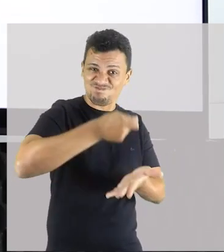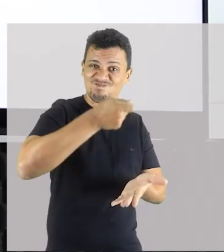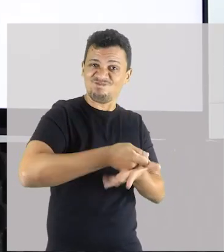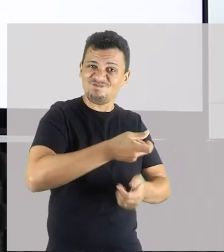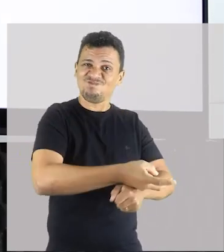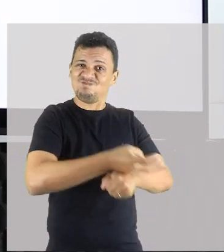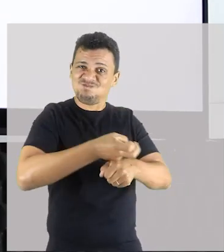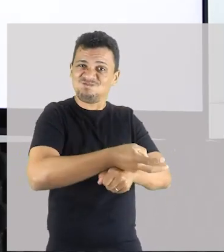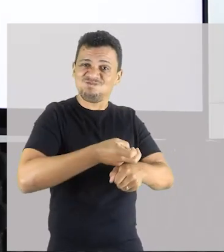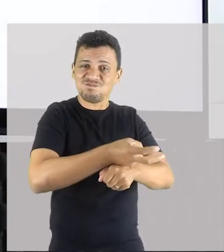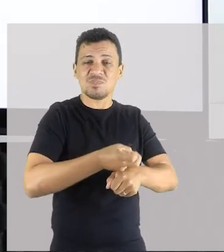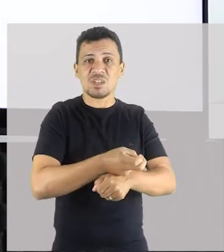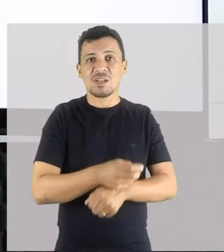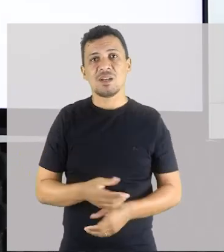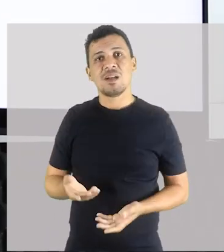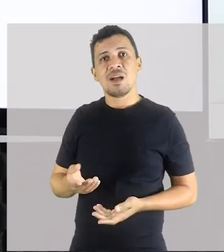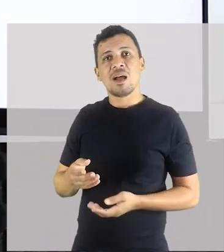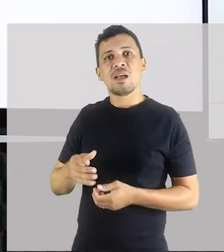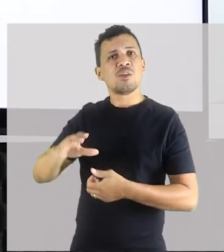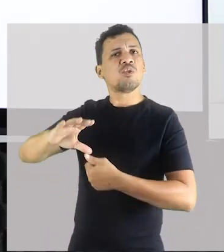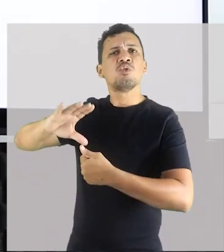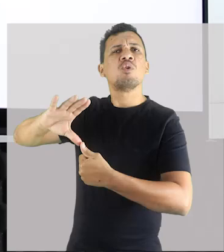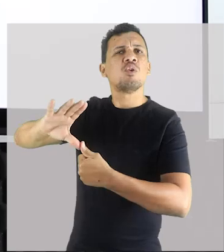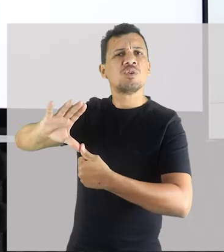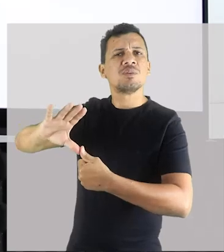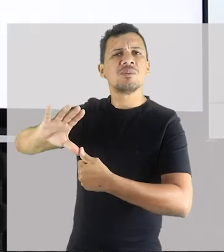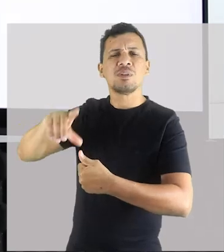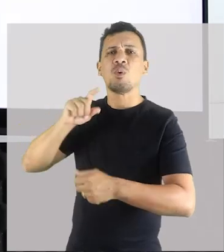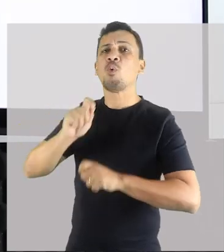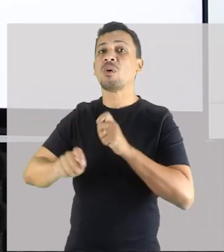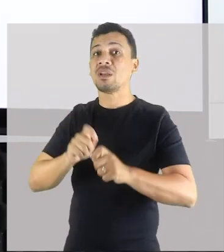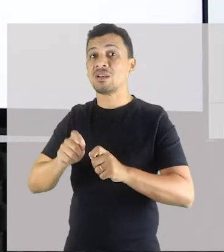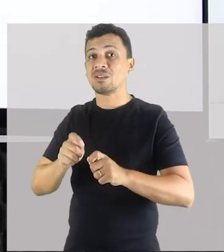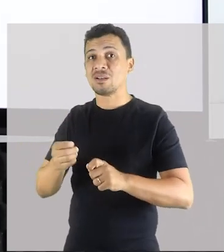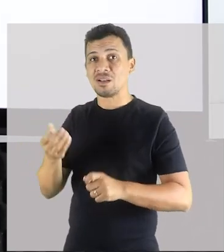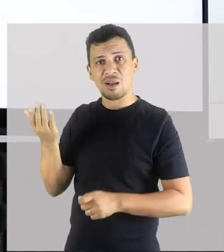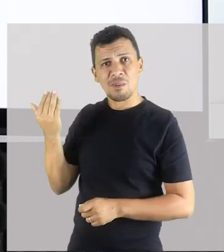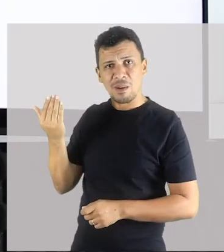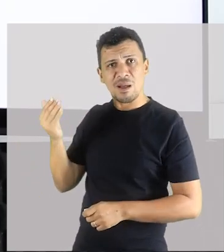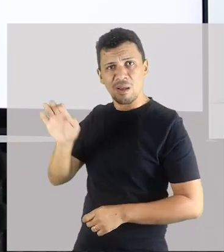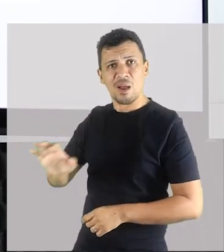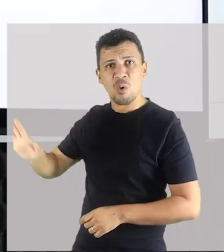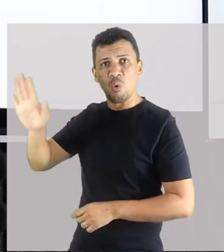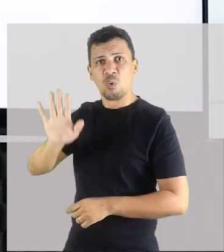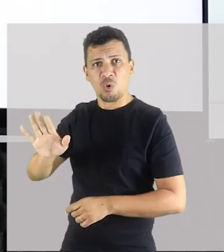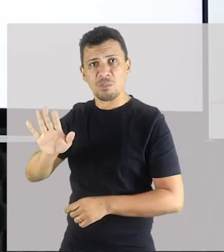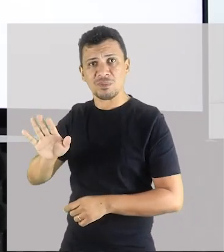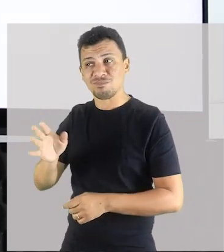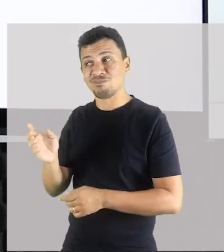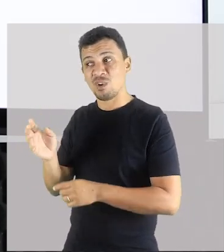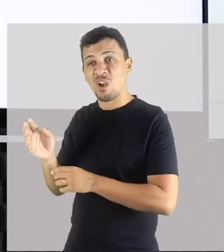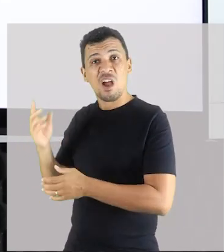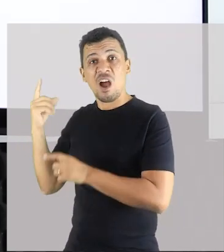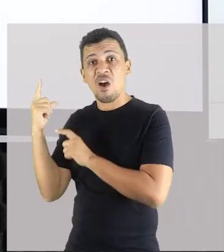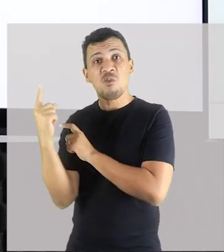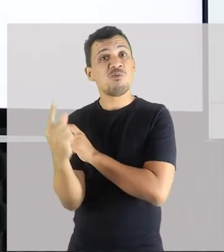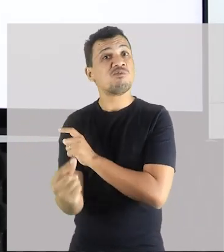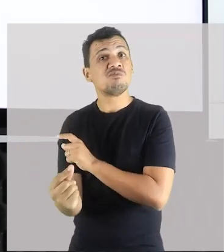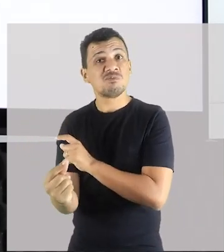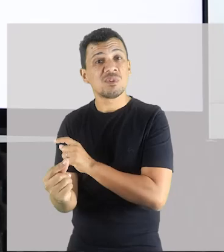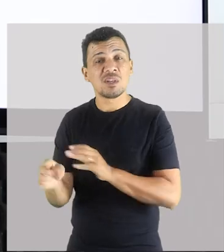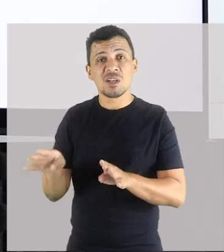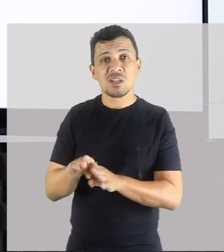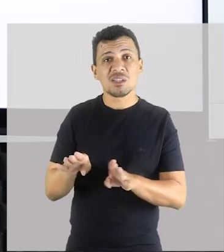vieram da perseguição religiosa, mas também queriam outros ares da produção, a questão